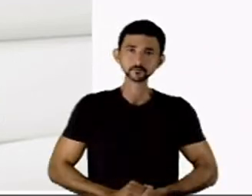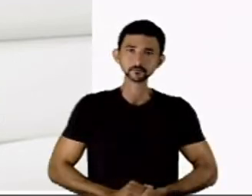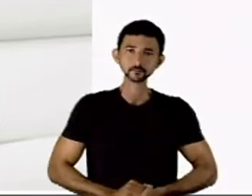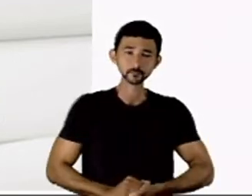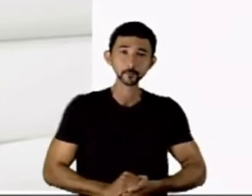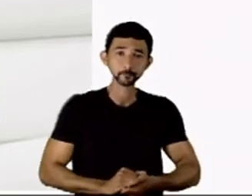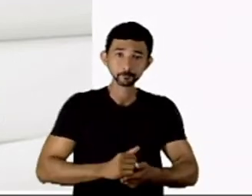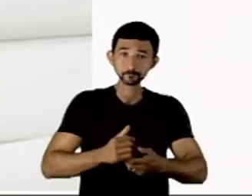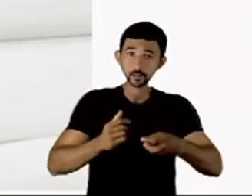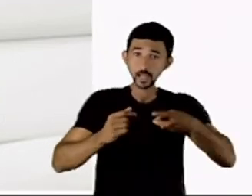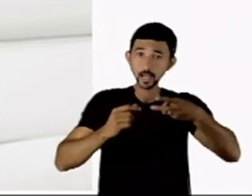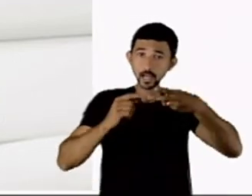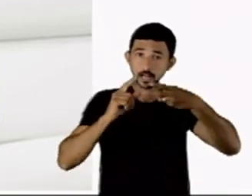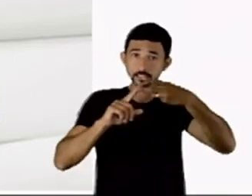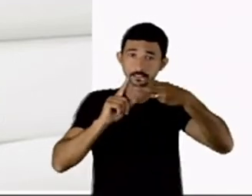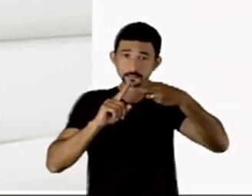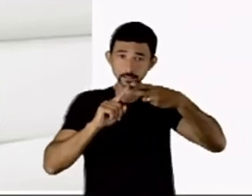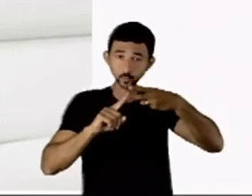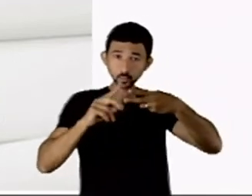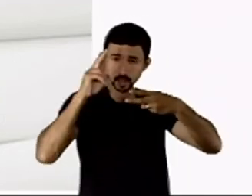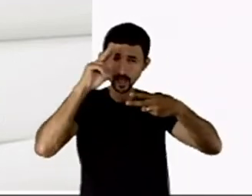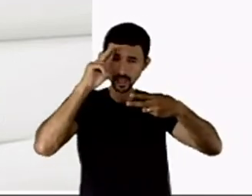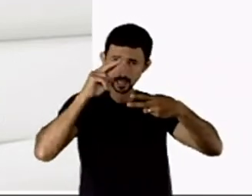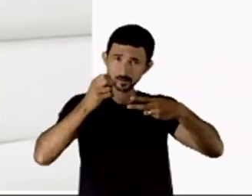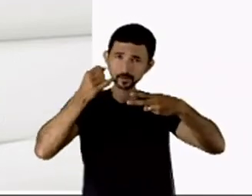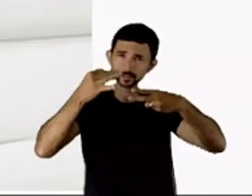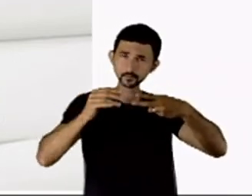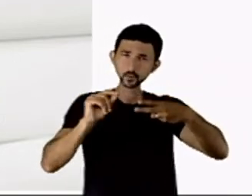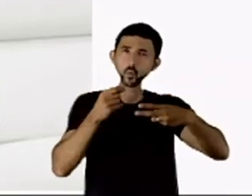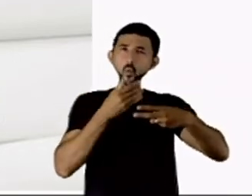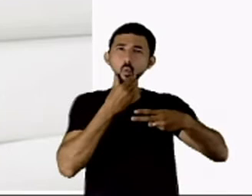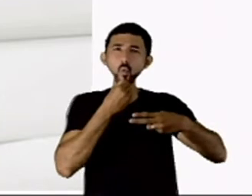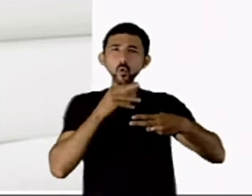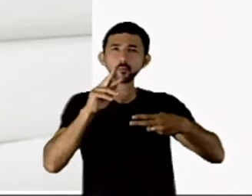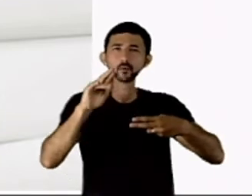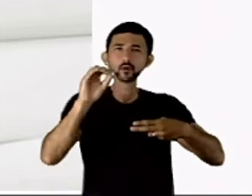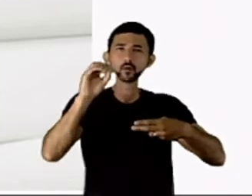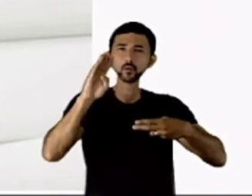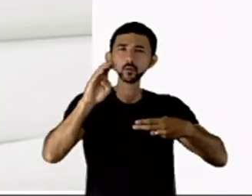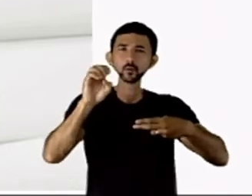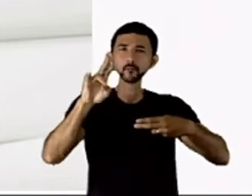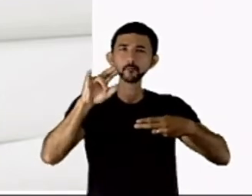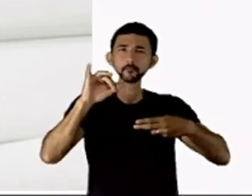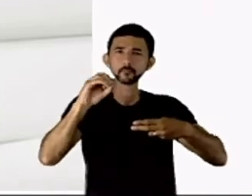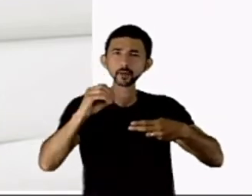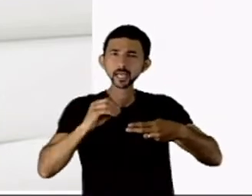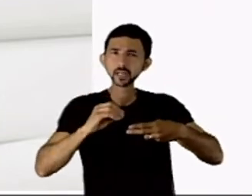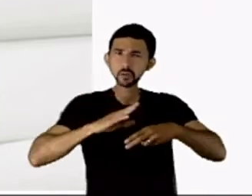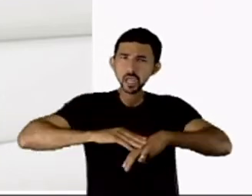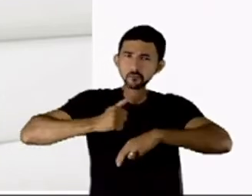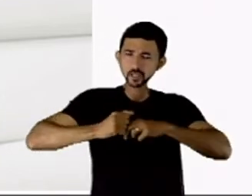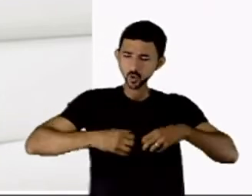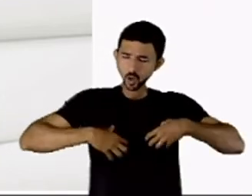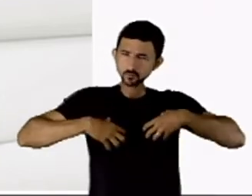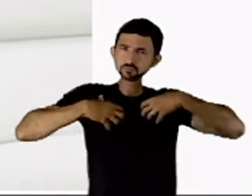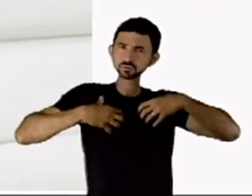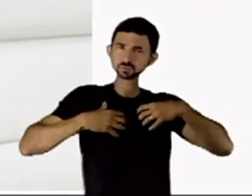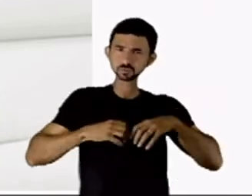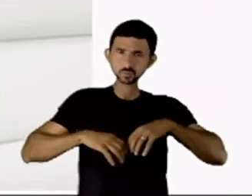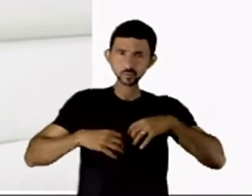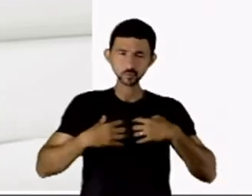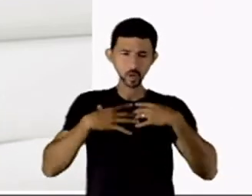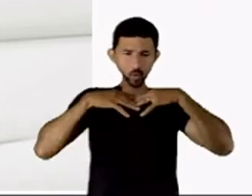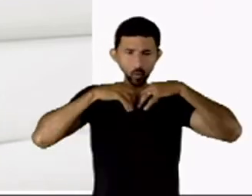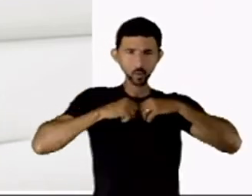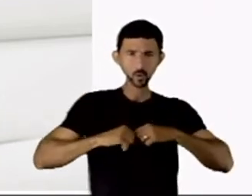Aqui na segunda fase, vocês lembram que nós tínhamos o Robério, que ele queria melhorar o condicionamento físico e o